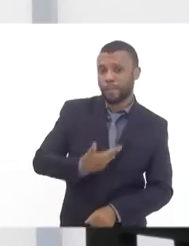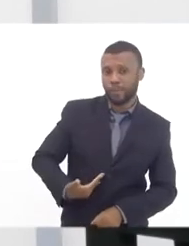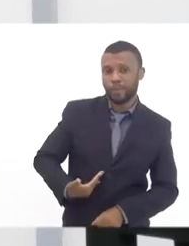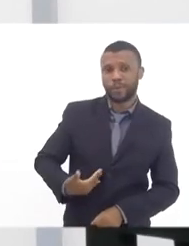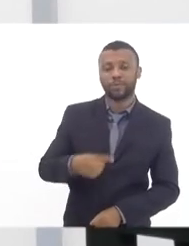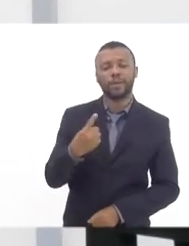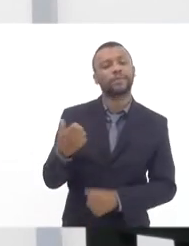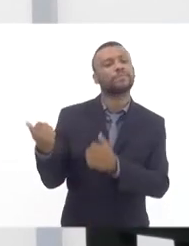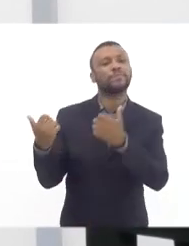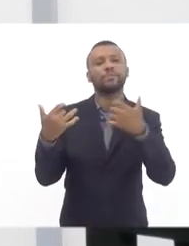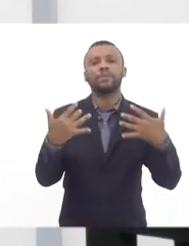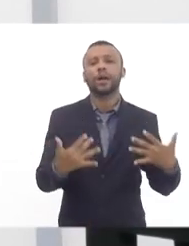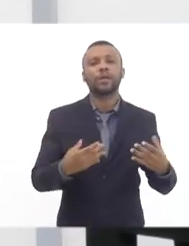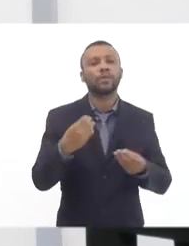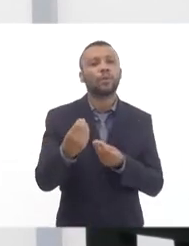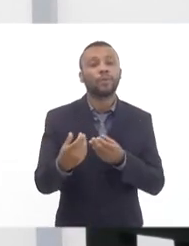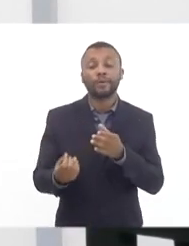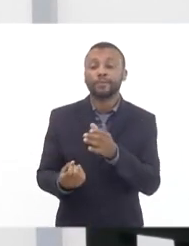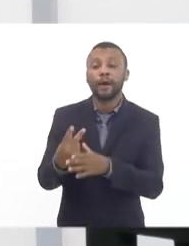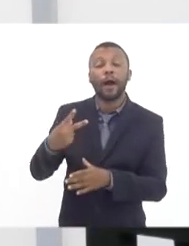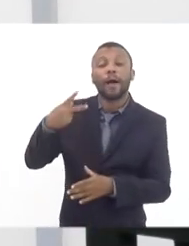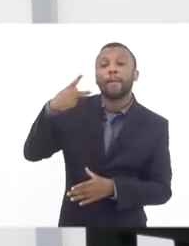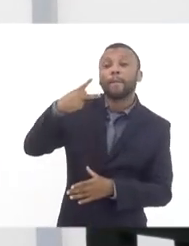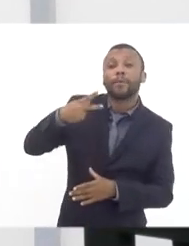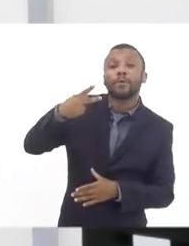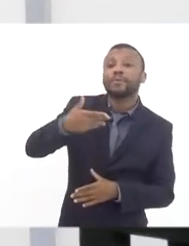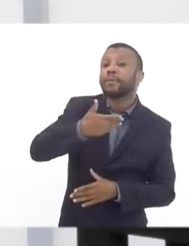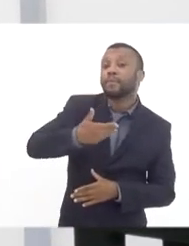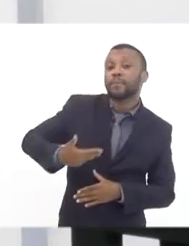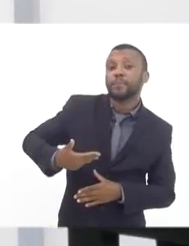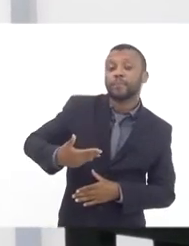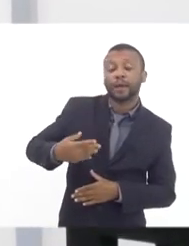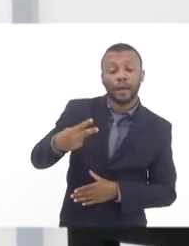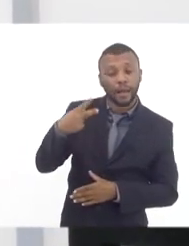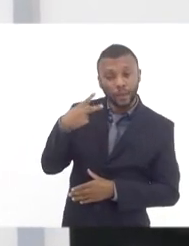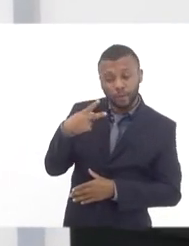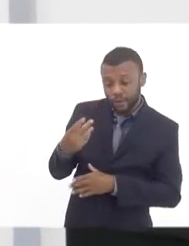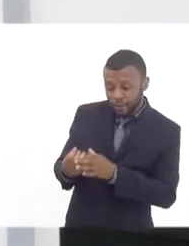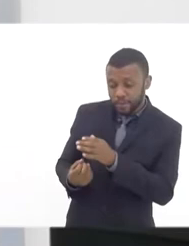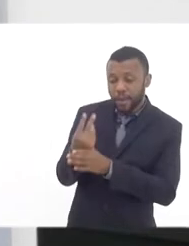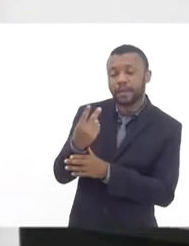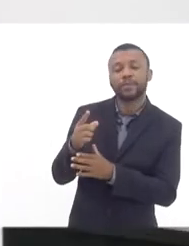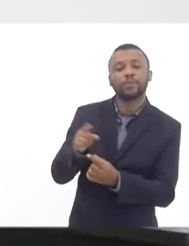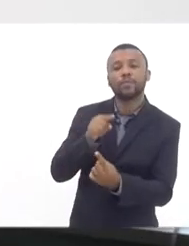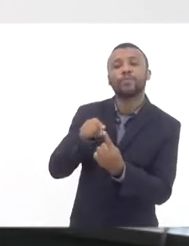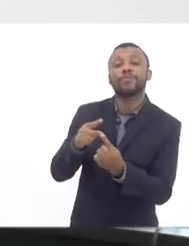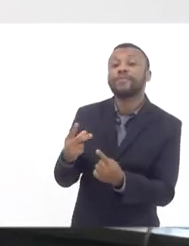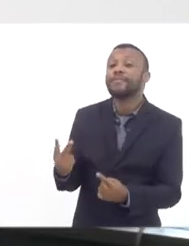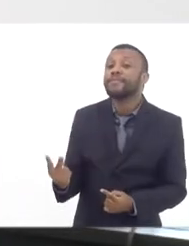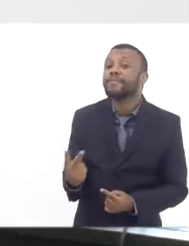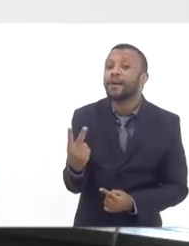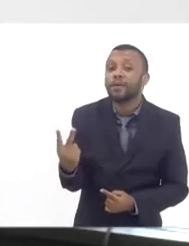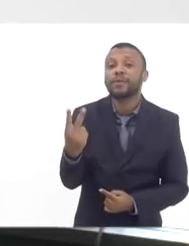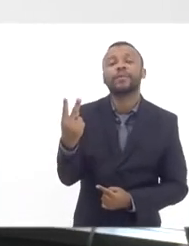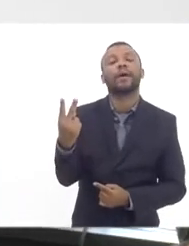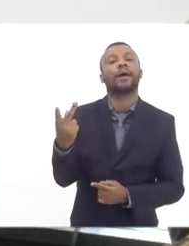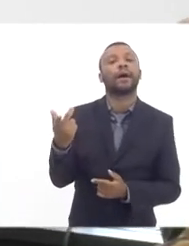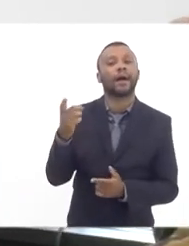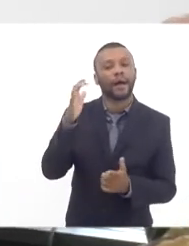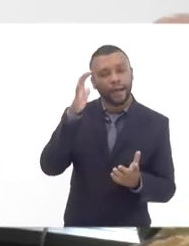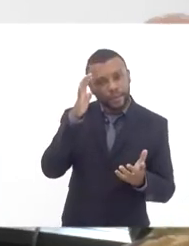fundamento da política pública, que nasce primeiro da política. E política nasce da valorização. Valorização tanto no